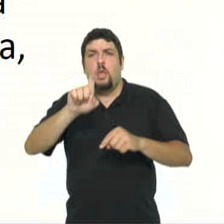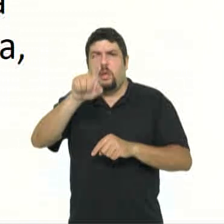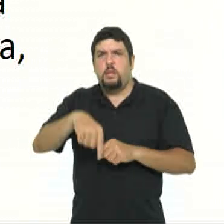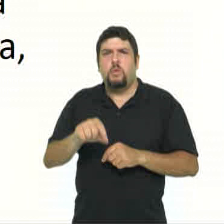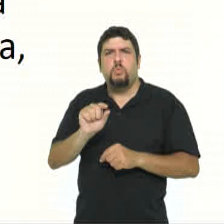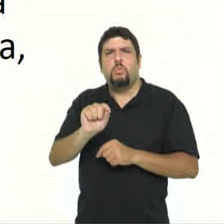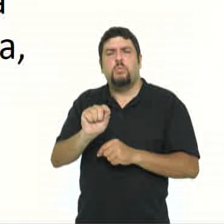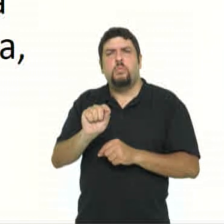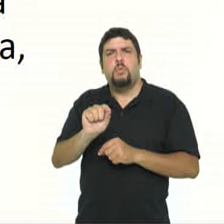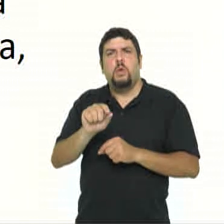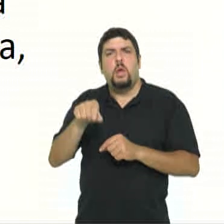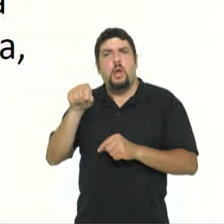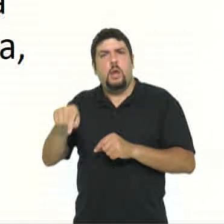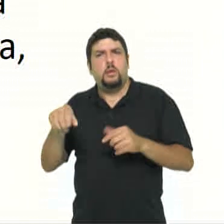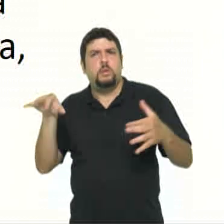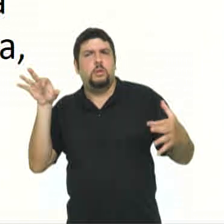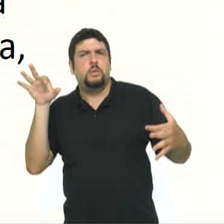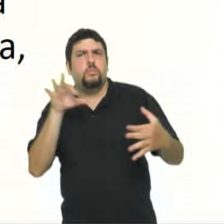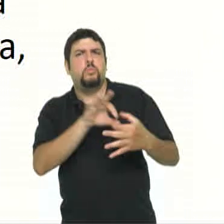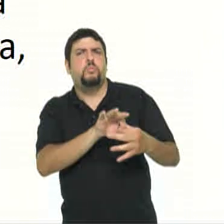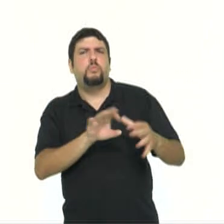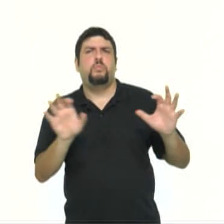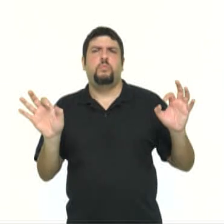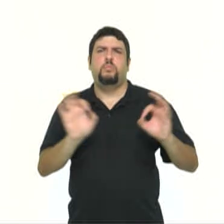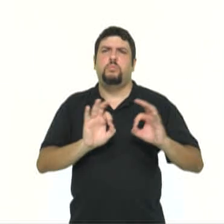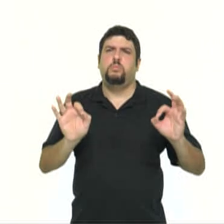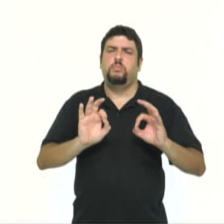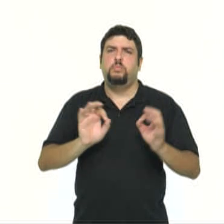de pertencimento a esses espaços.